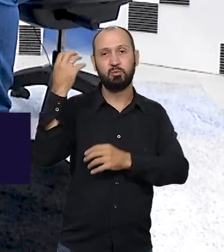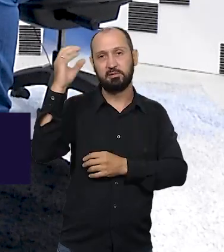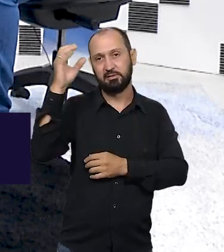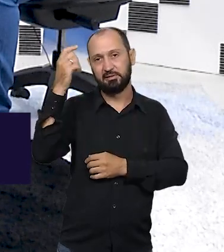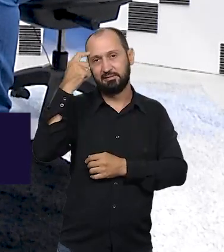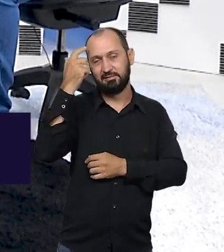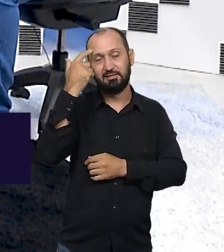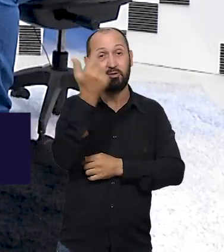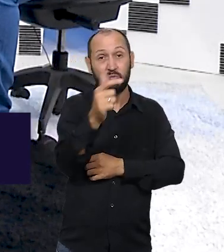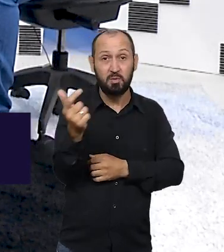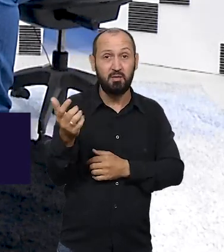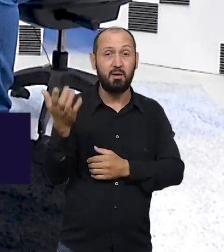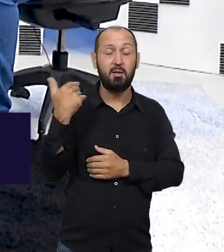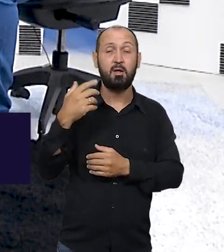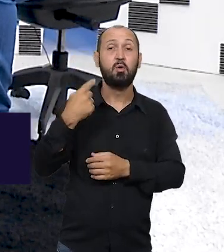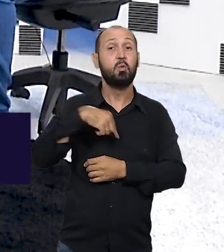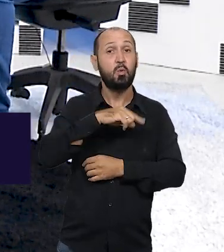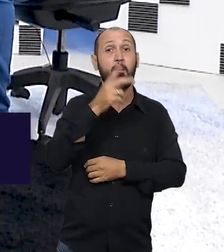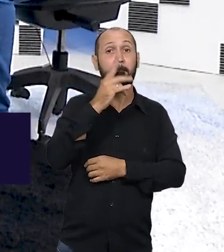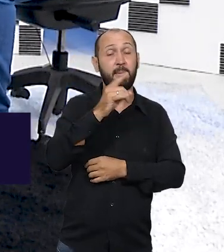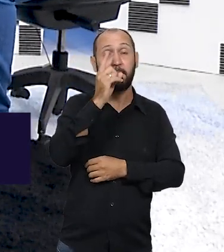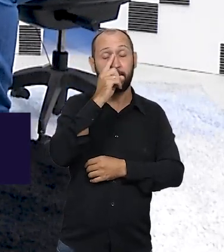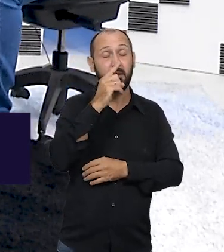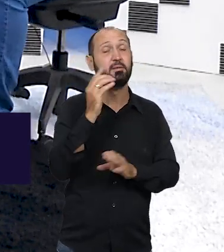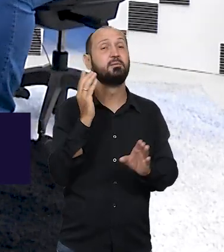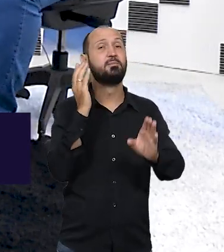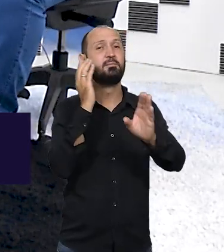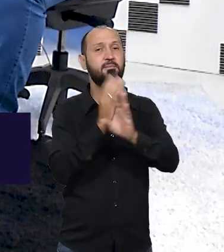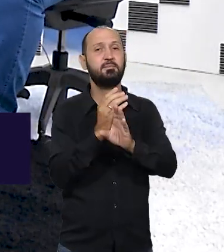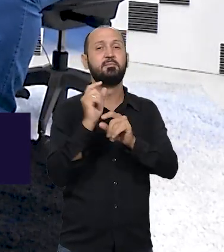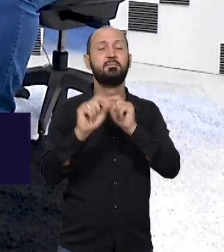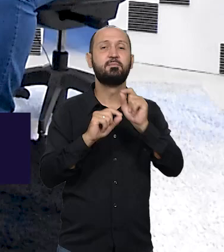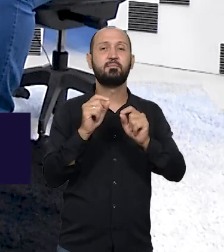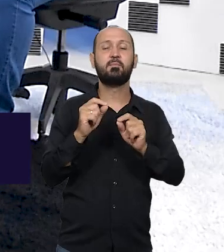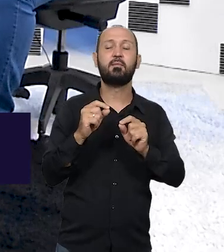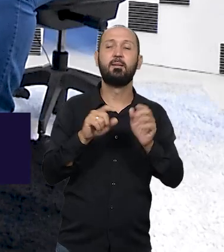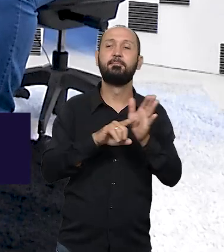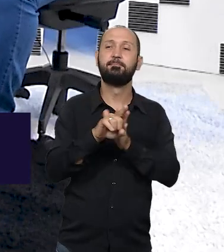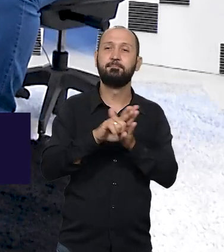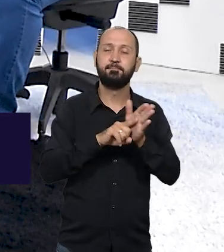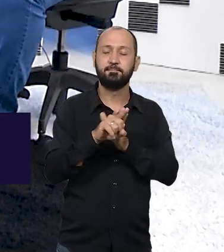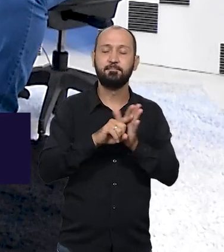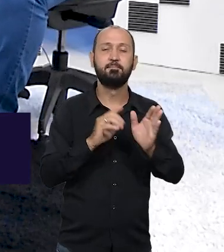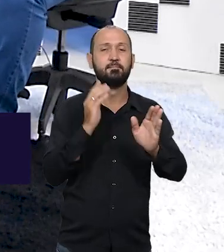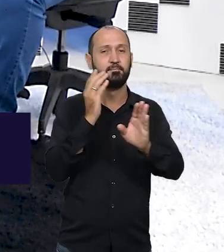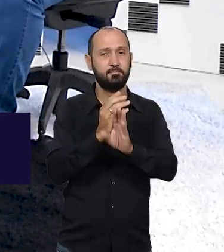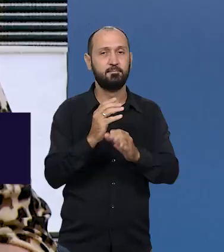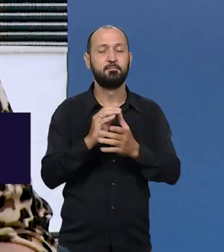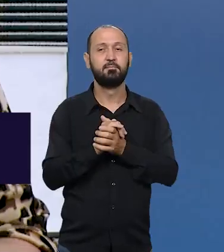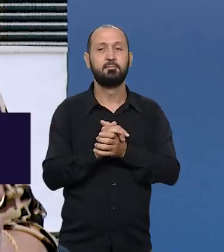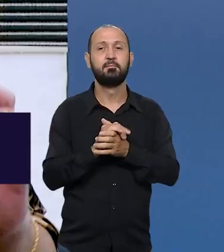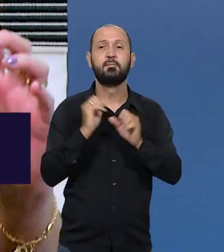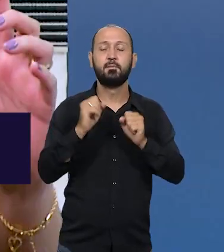estão sendo diagnosticados quando busca o diagnóstico do filho. E nós podemos ver que,